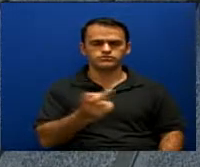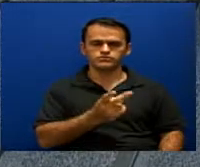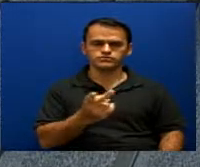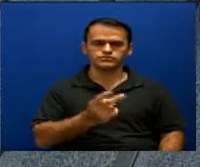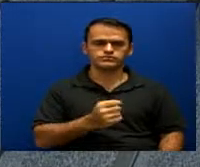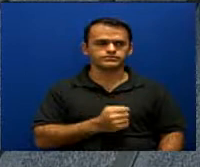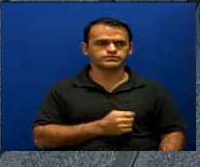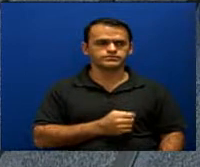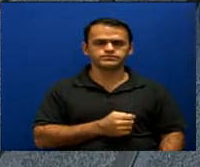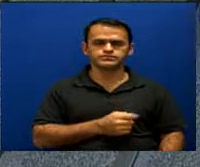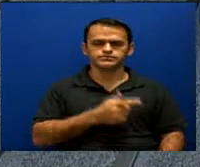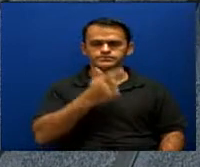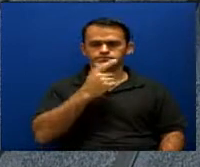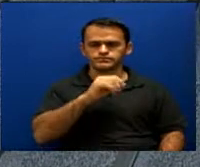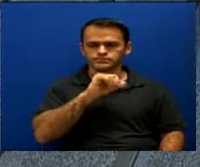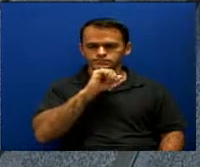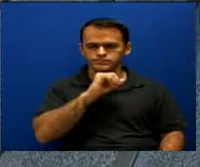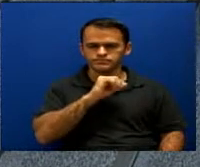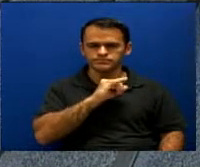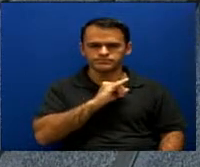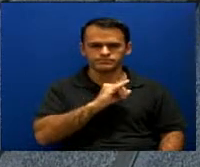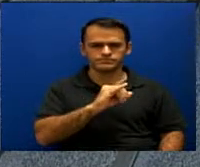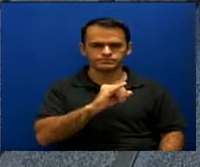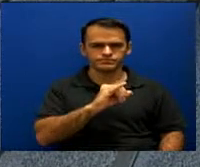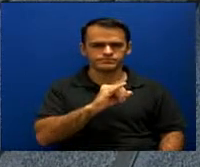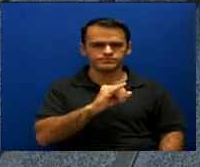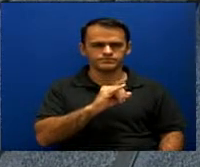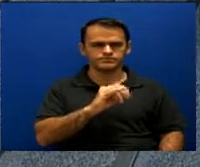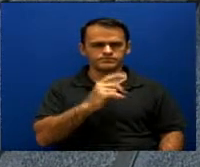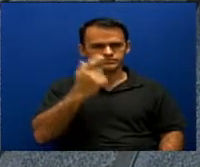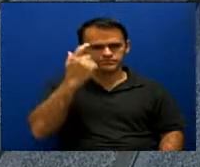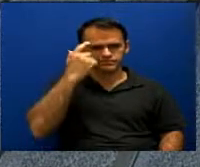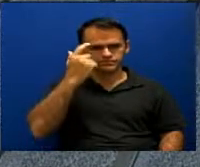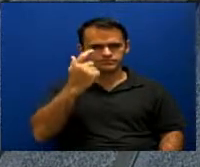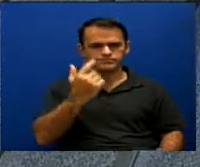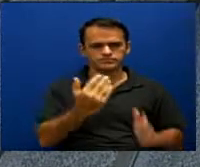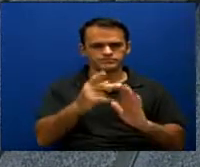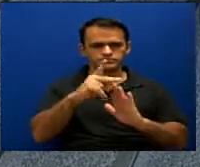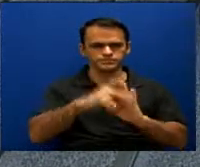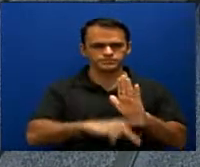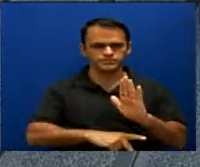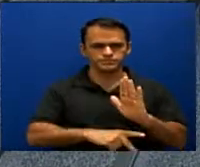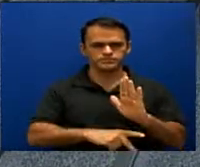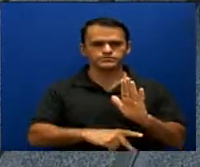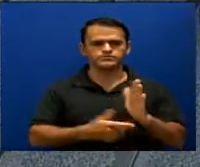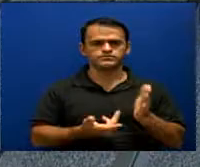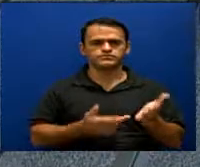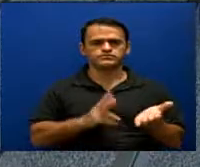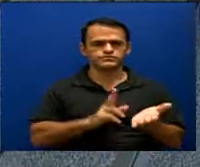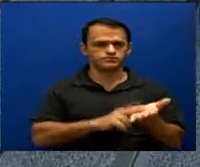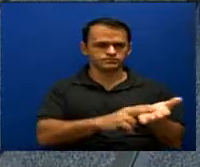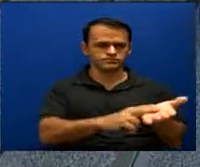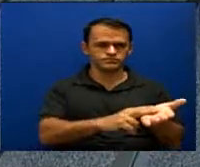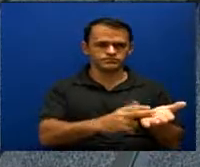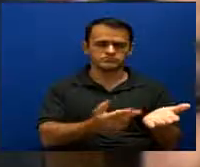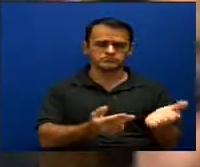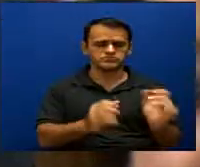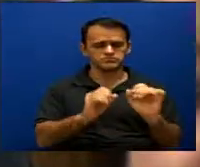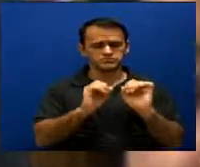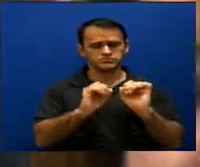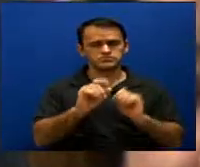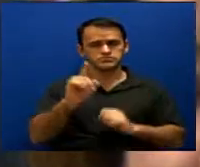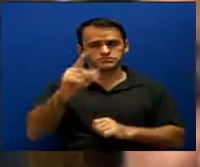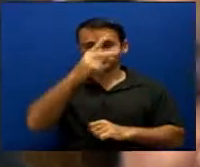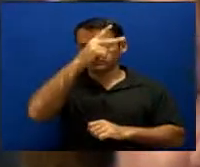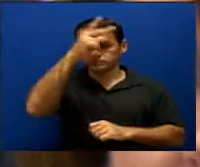falei para o vereador Luiz Santos, que fala do Correio, né, pode ser que isso seja vetado no Executivo, porque não,